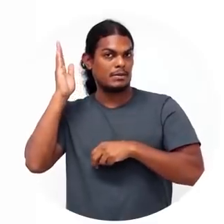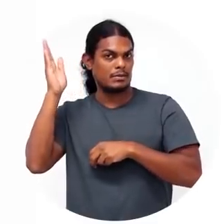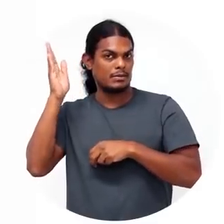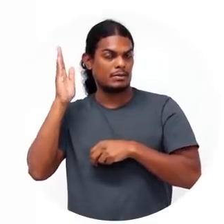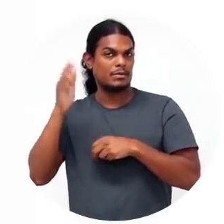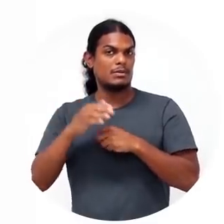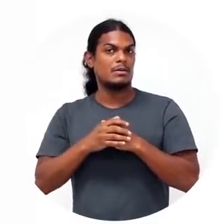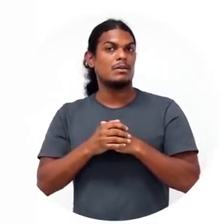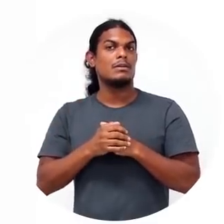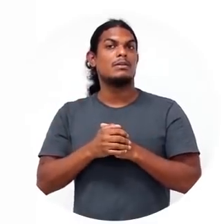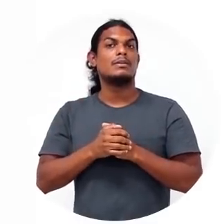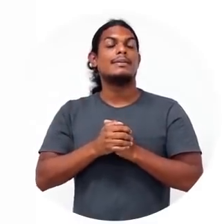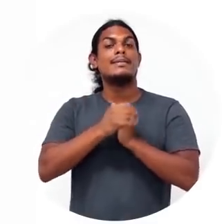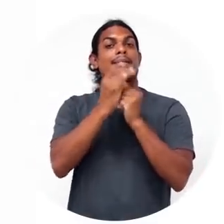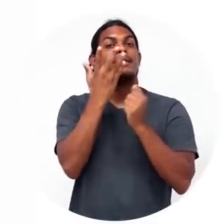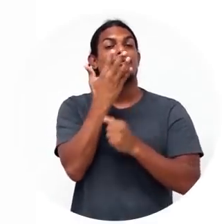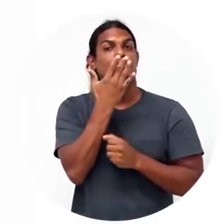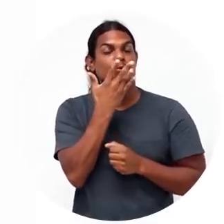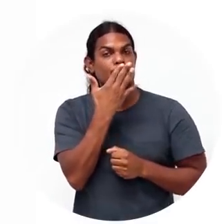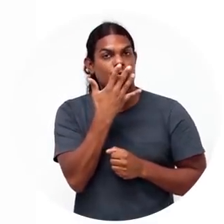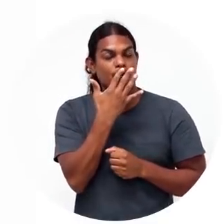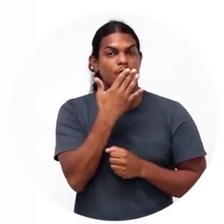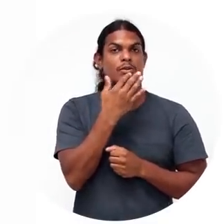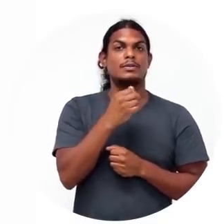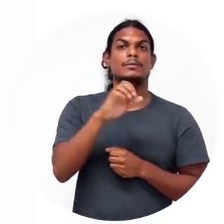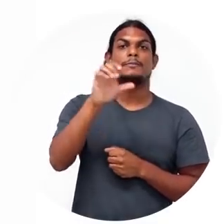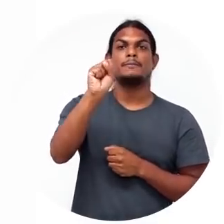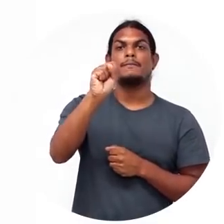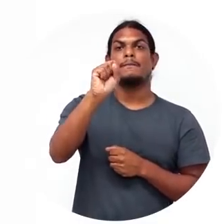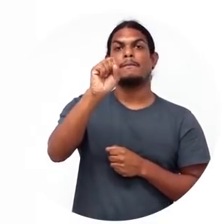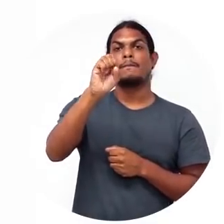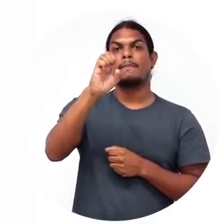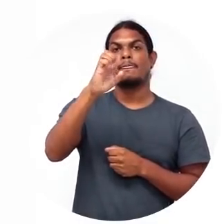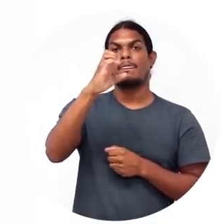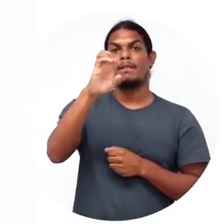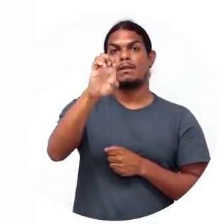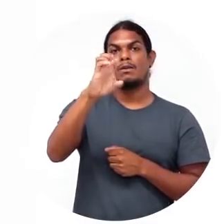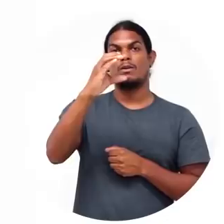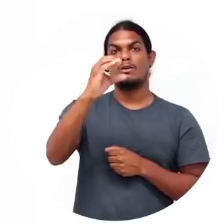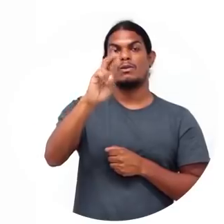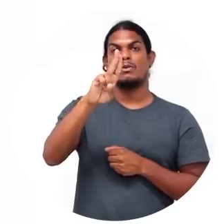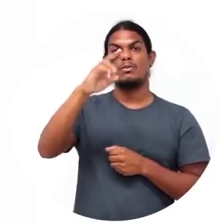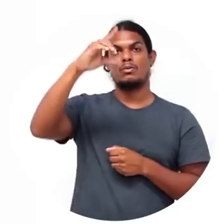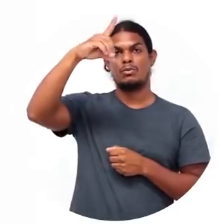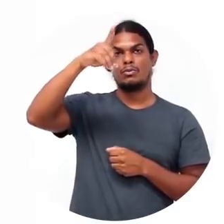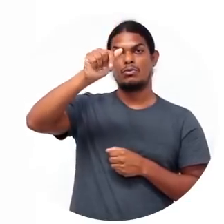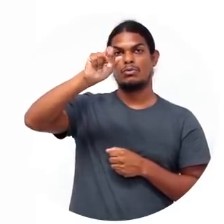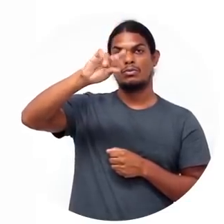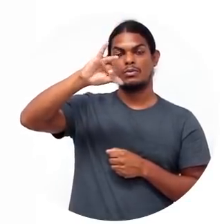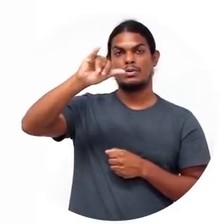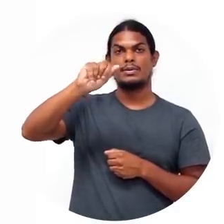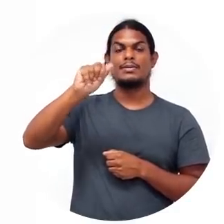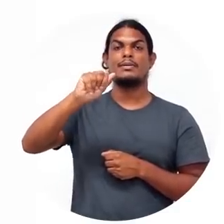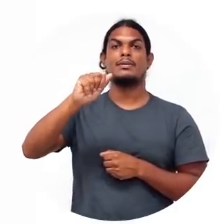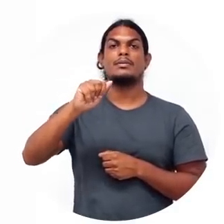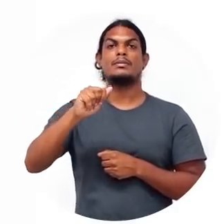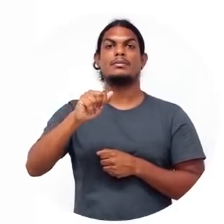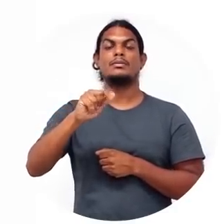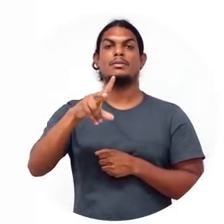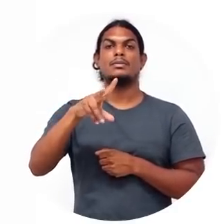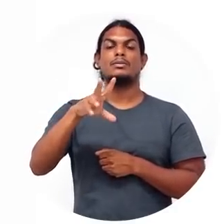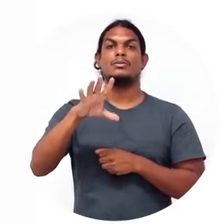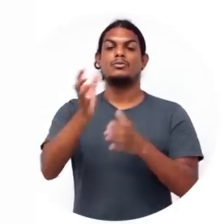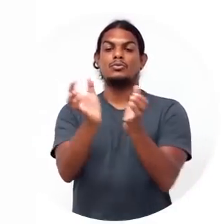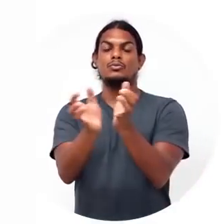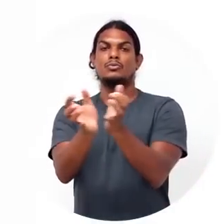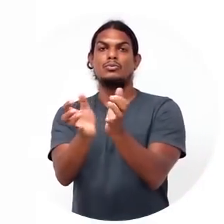que as cores secundárias de um grupo, do grupo cor-luz primária, se eu pego o